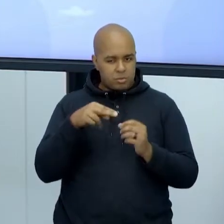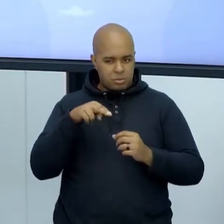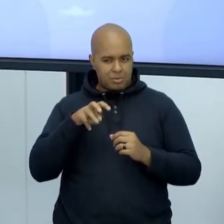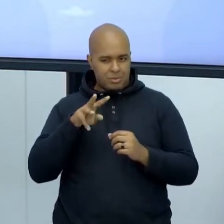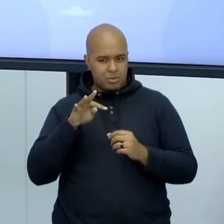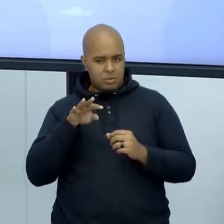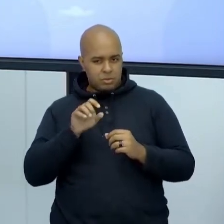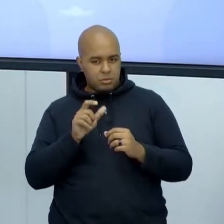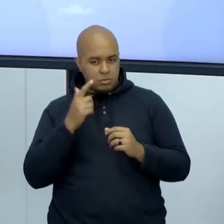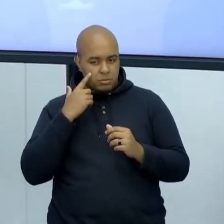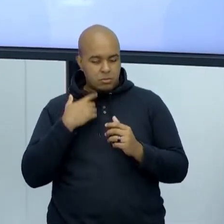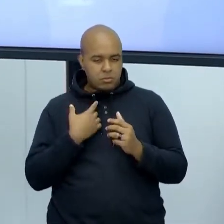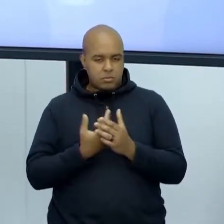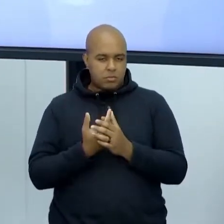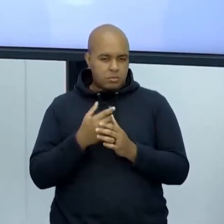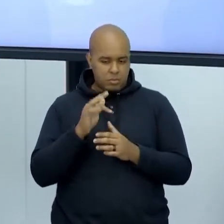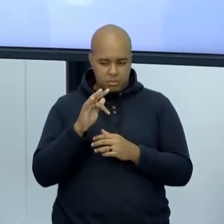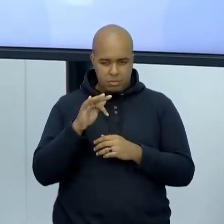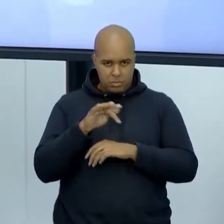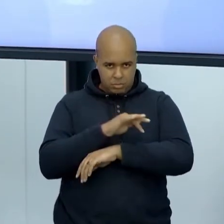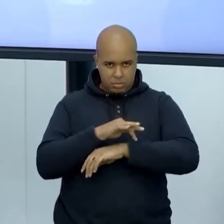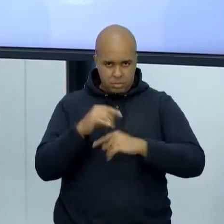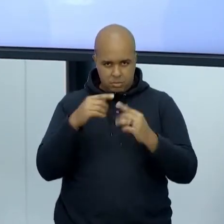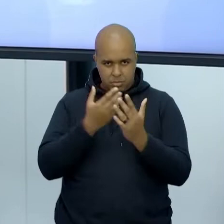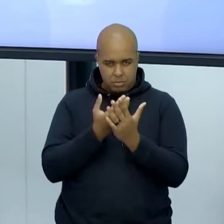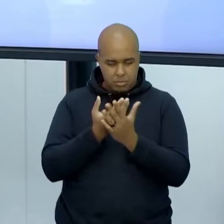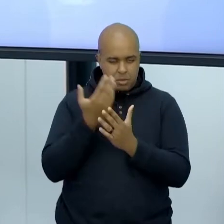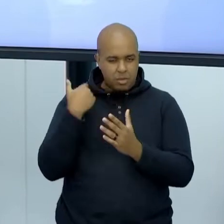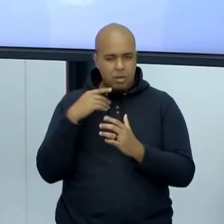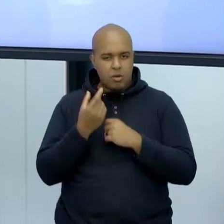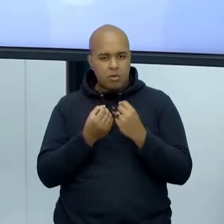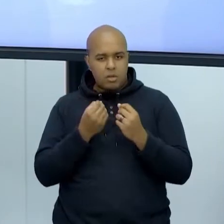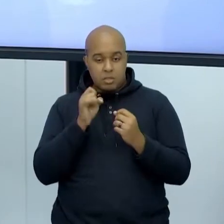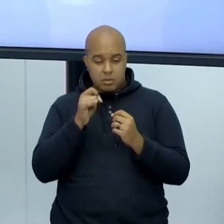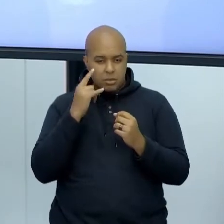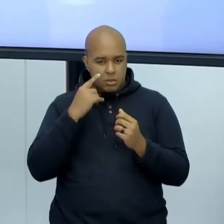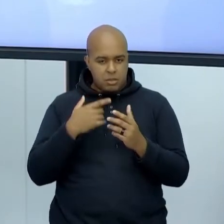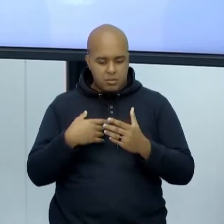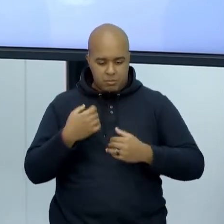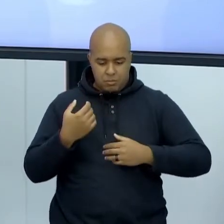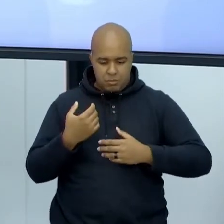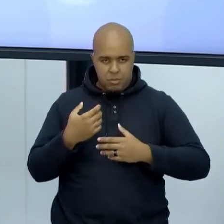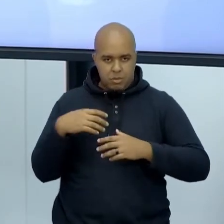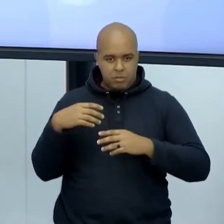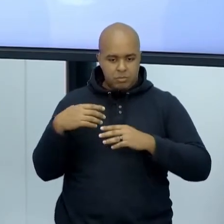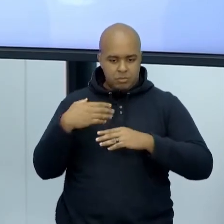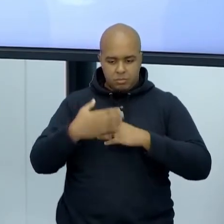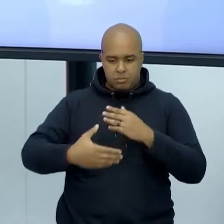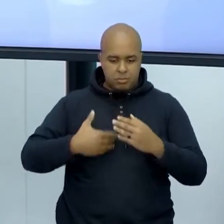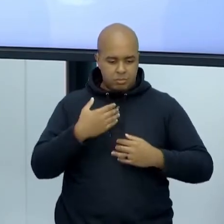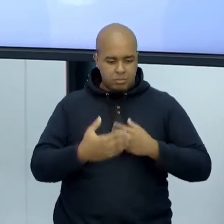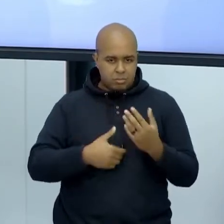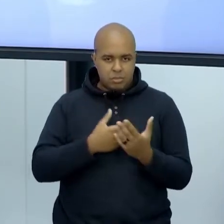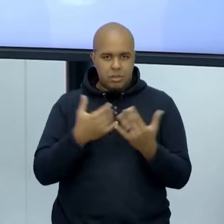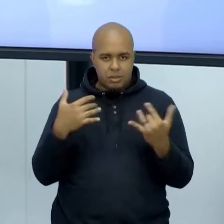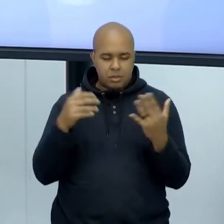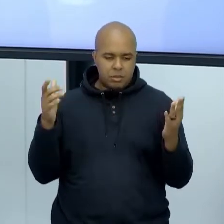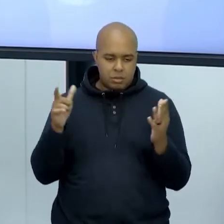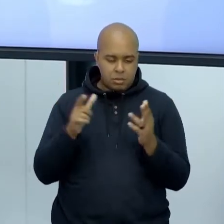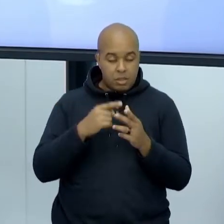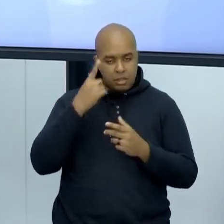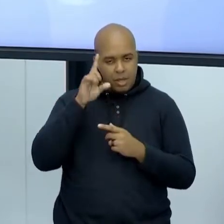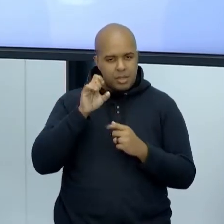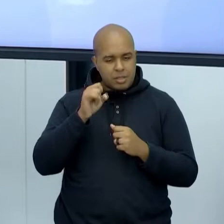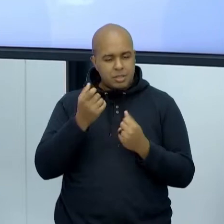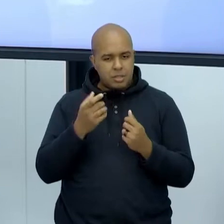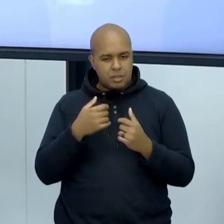né? Segundo a física, né, até essa época, se você movimenta muito, você vai gastando energia. A ideia é que